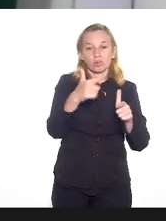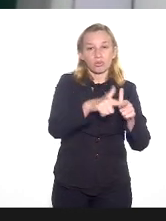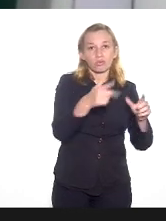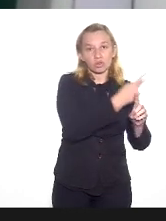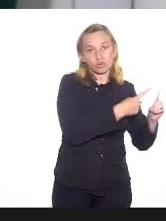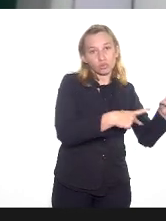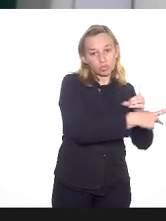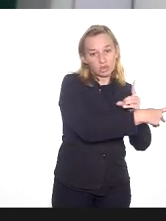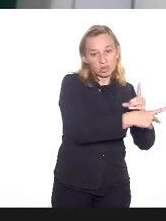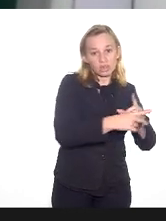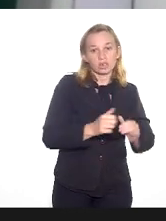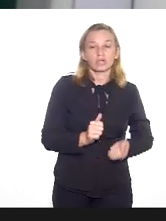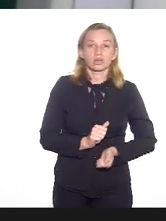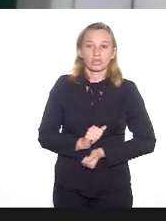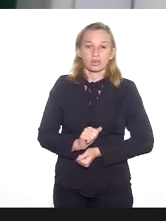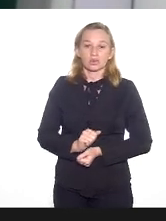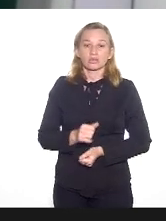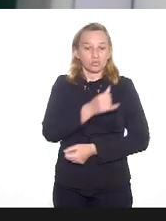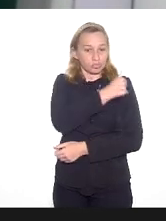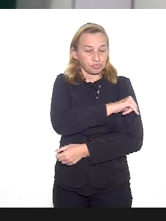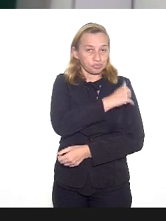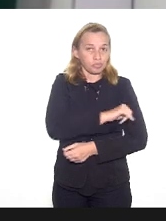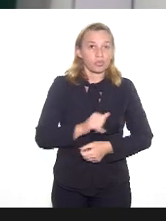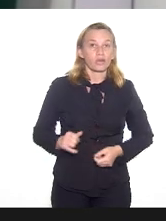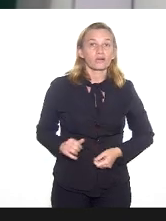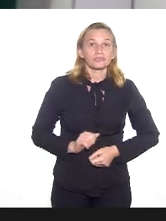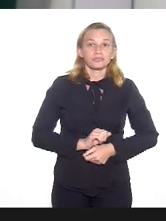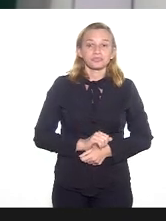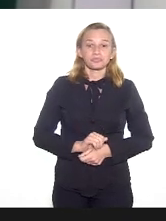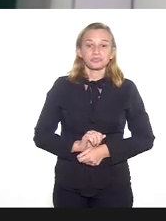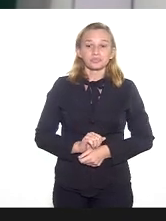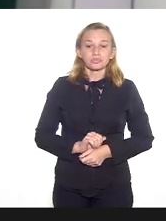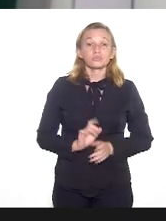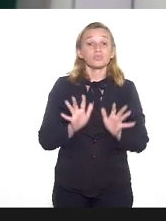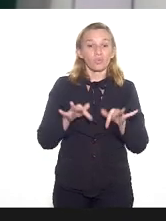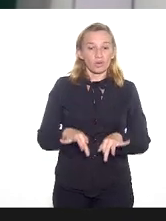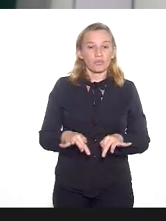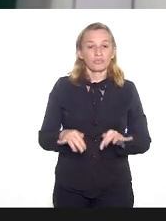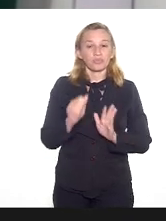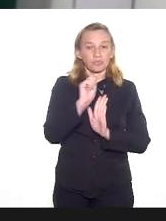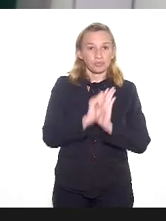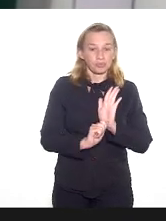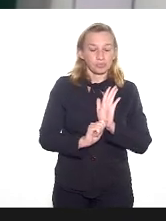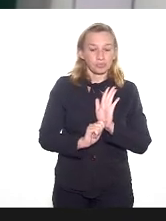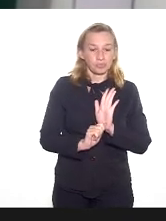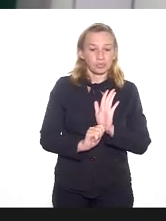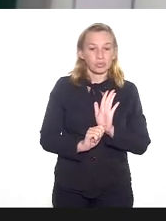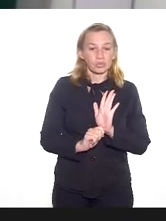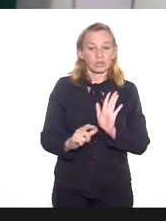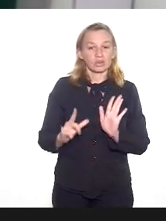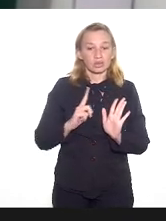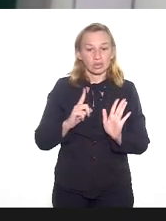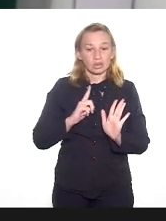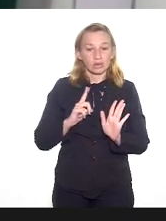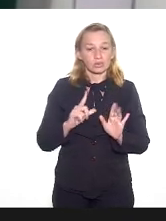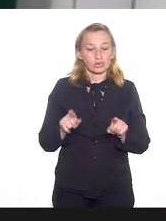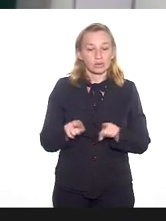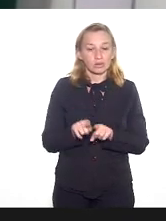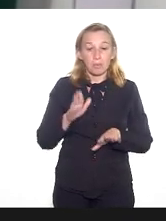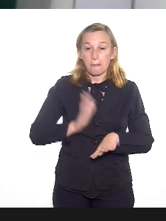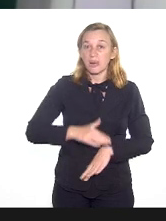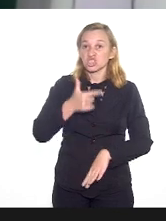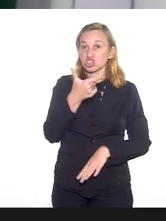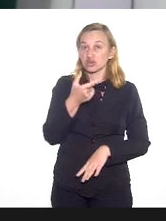Previdência no Rio de Janeiro. E, ao final do relatório, nós temos aí mais de